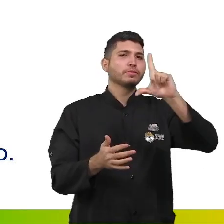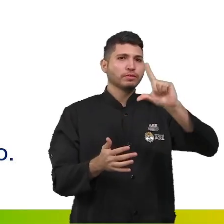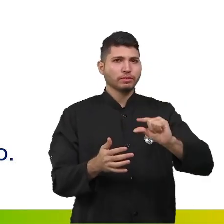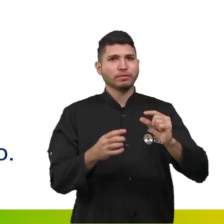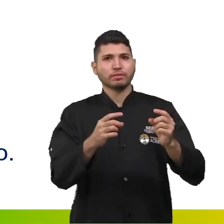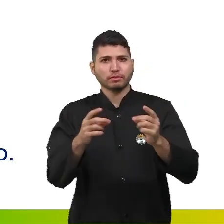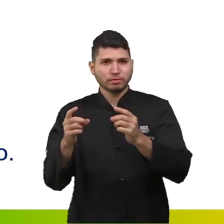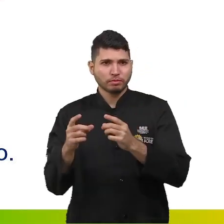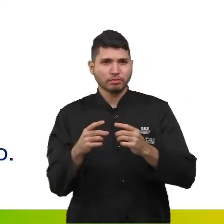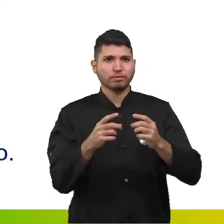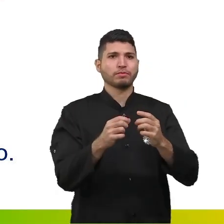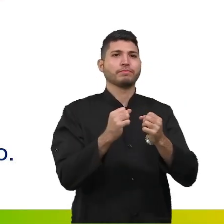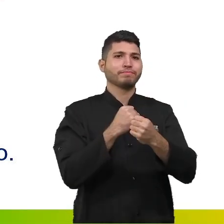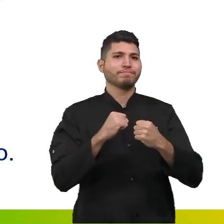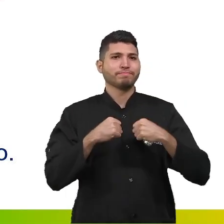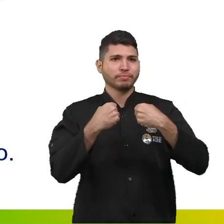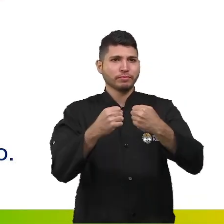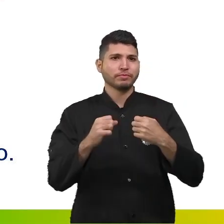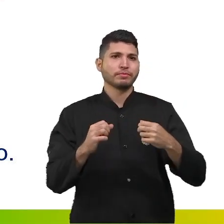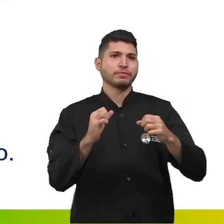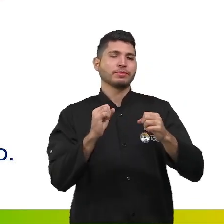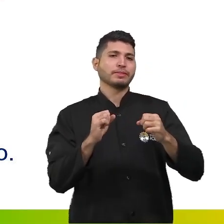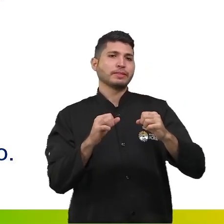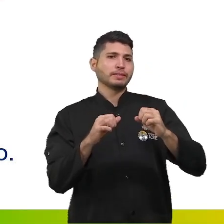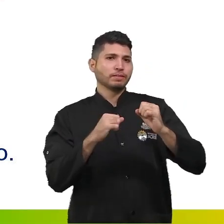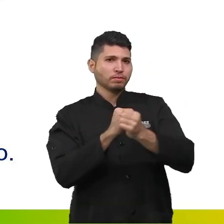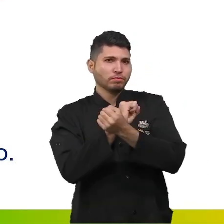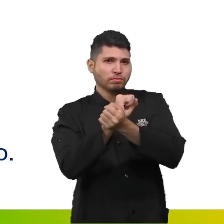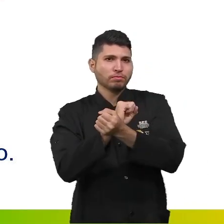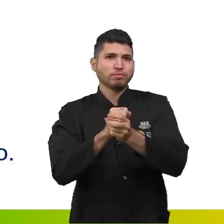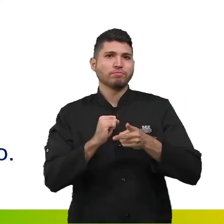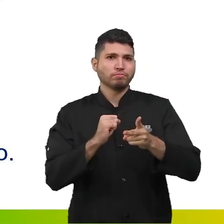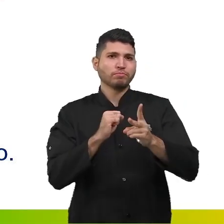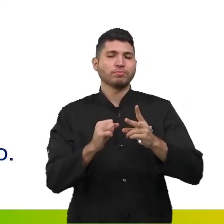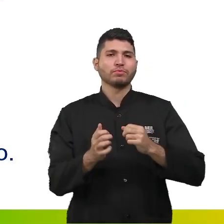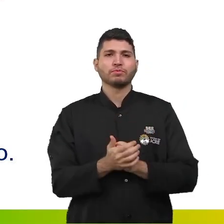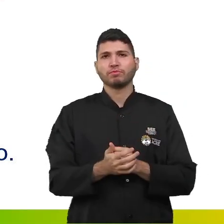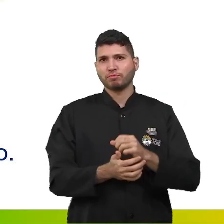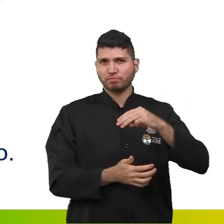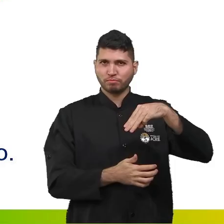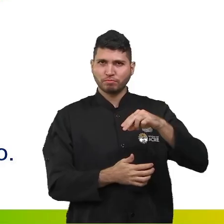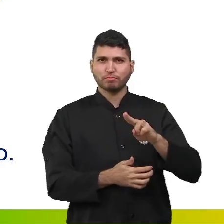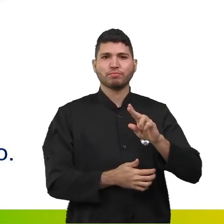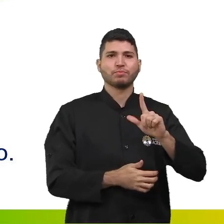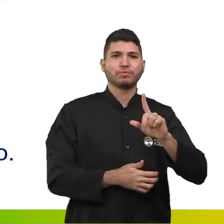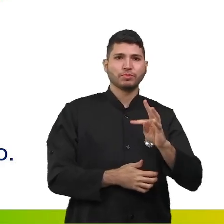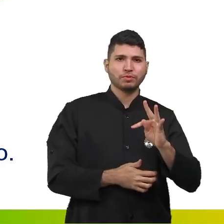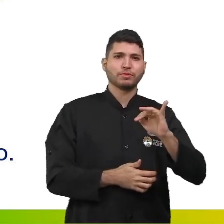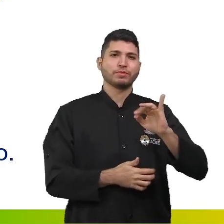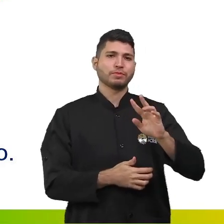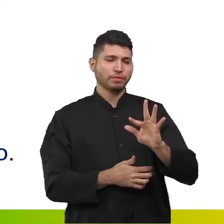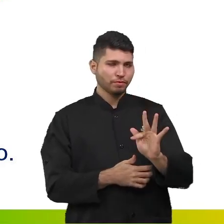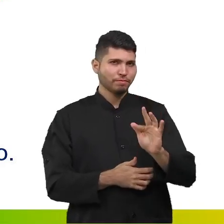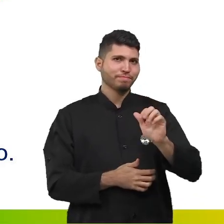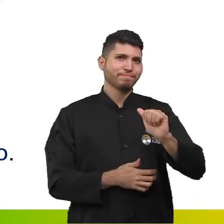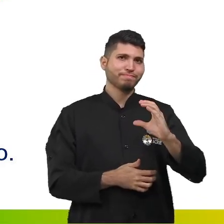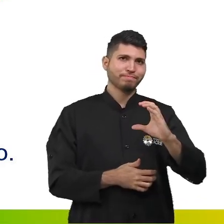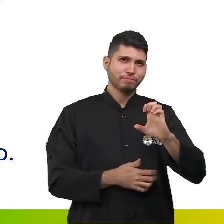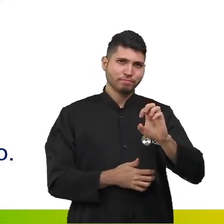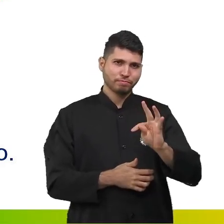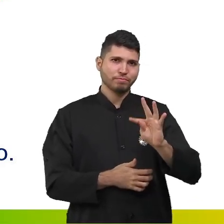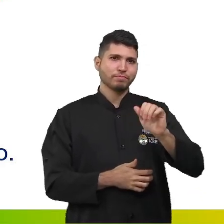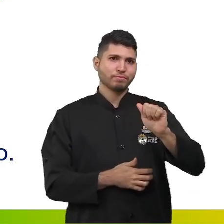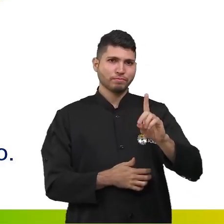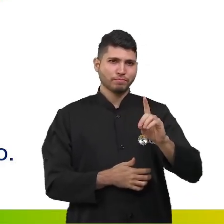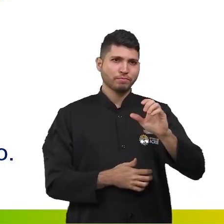foi constante e multifacetada. A abolição, embora importante, não garantiu a